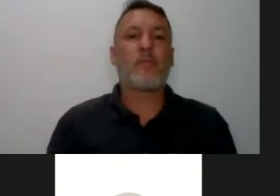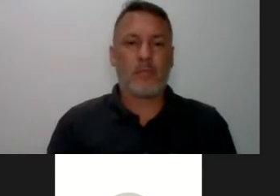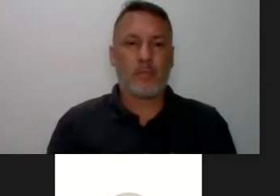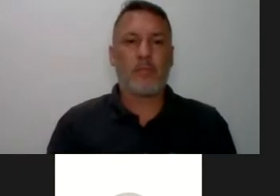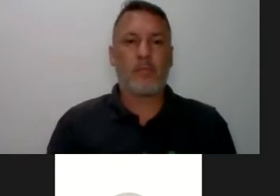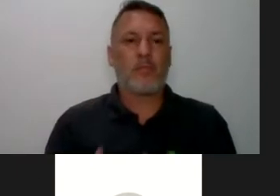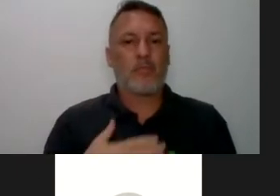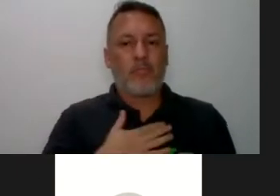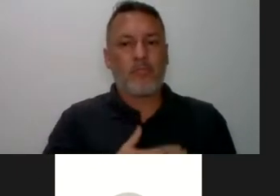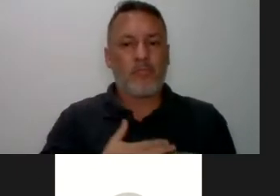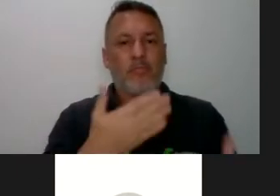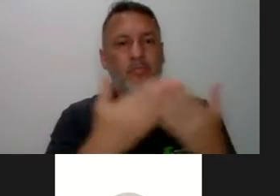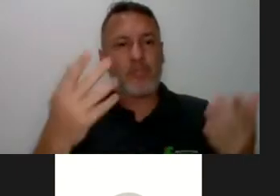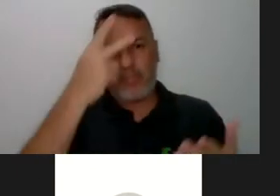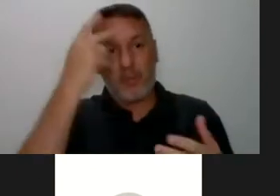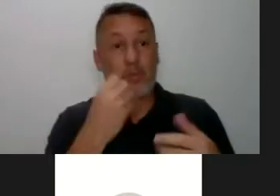Desejar a todos aí uma boa noite.